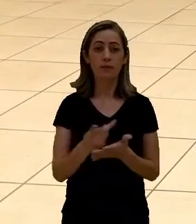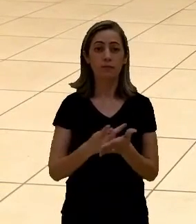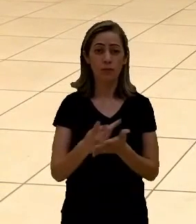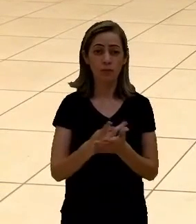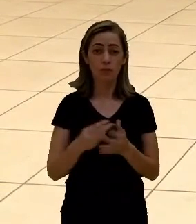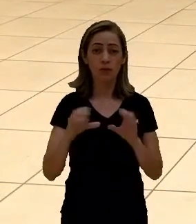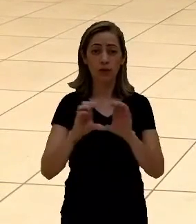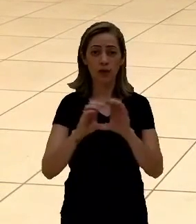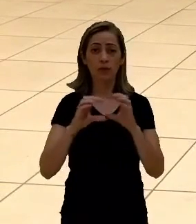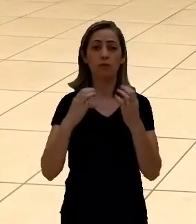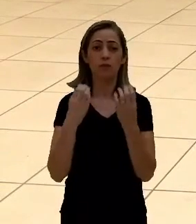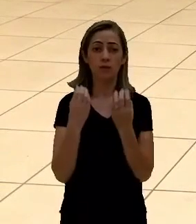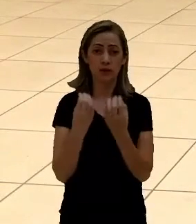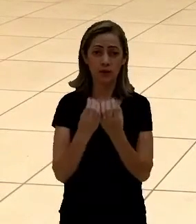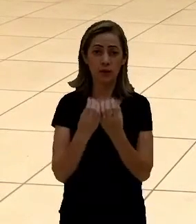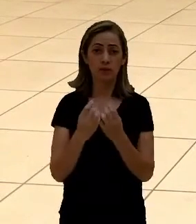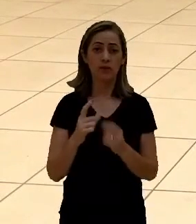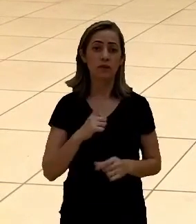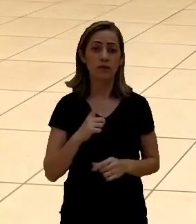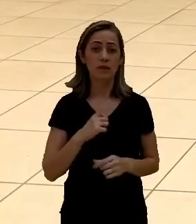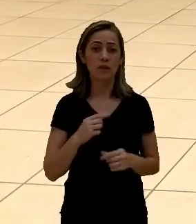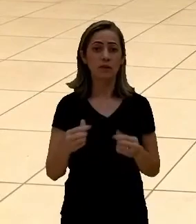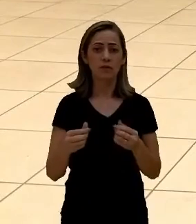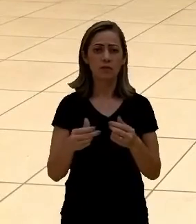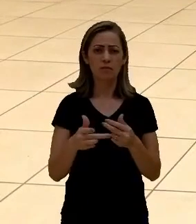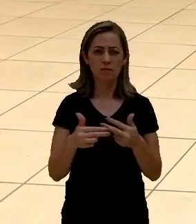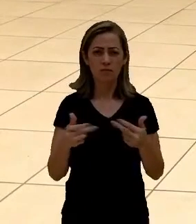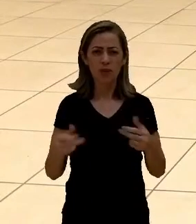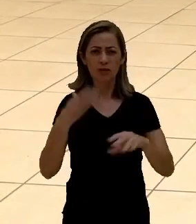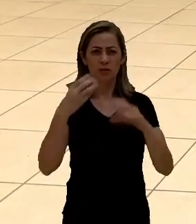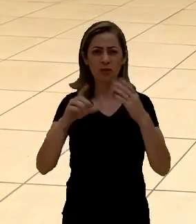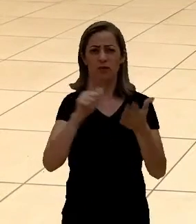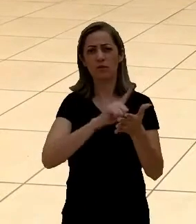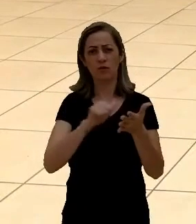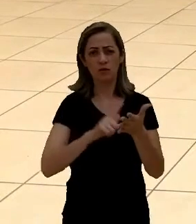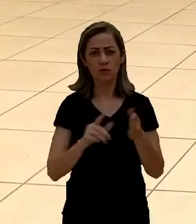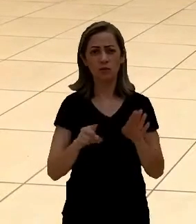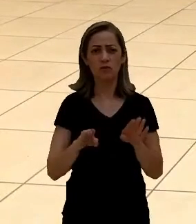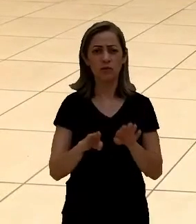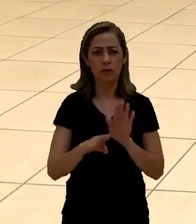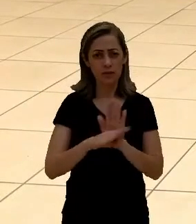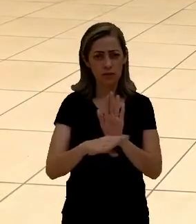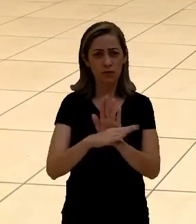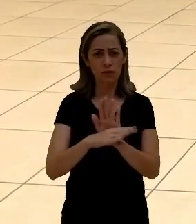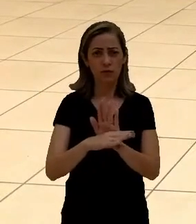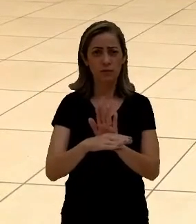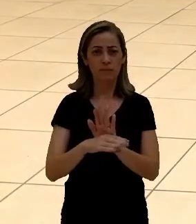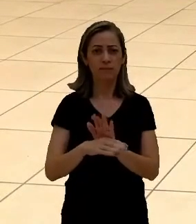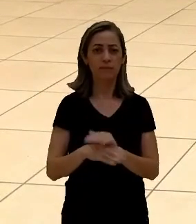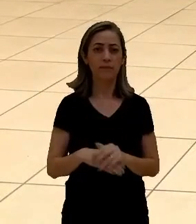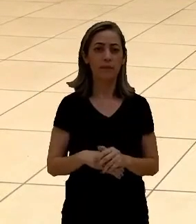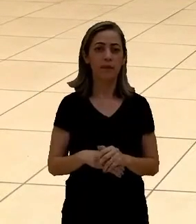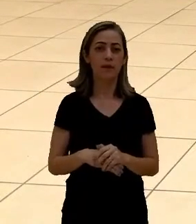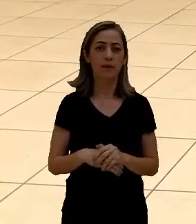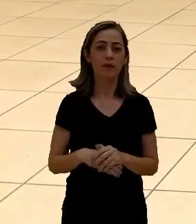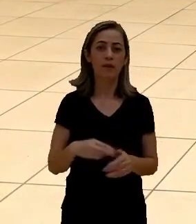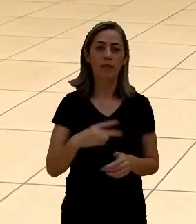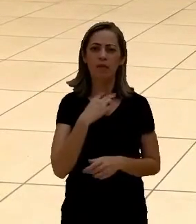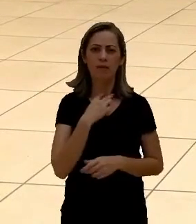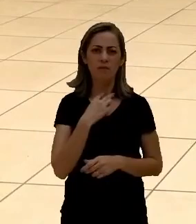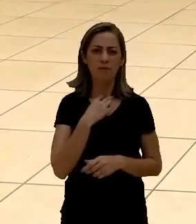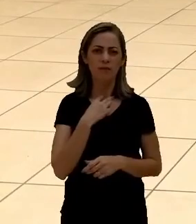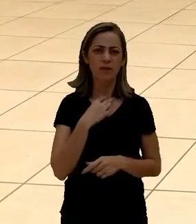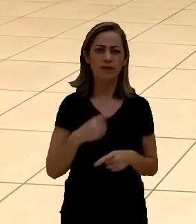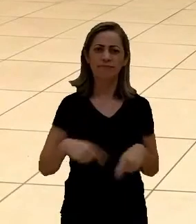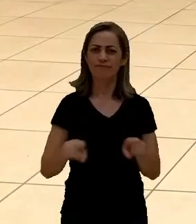afins aí com muitos cantos litúrgicos que vão também te ajudar mas saia da Mesmice Como